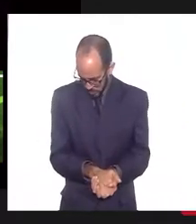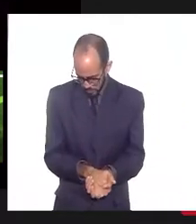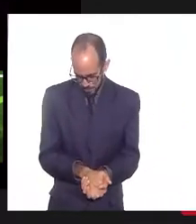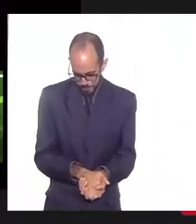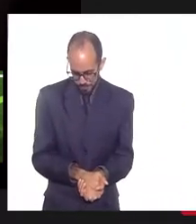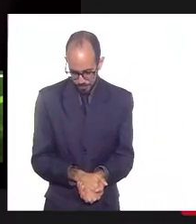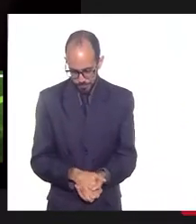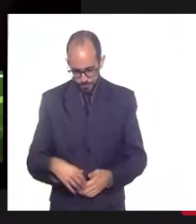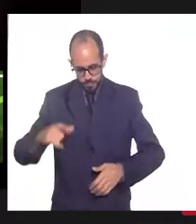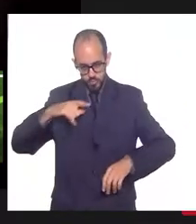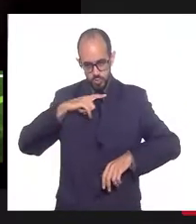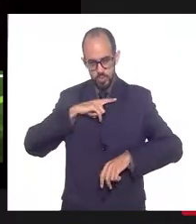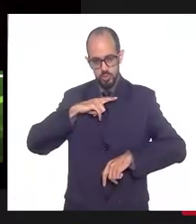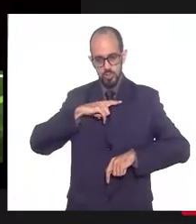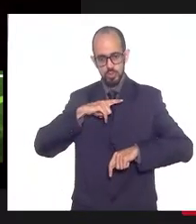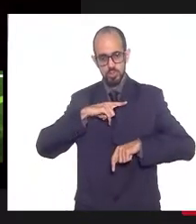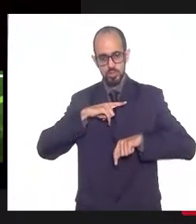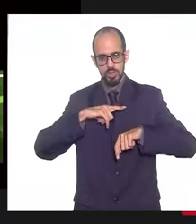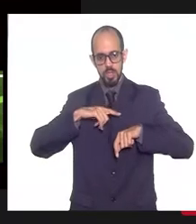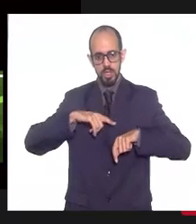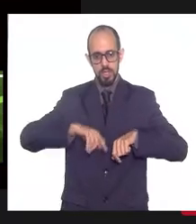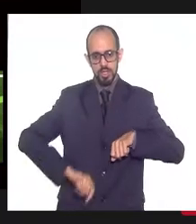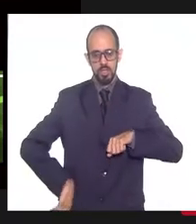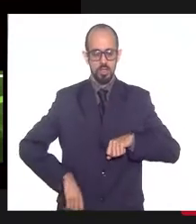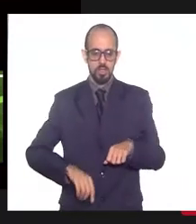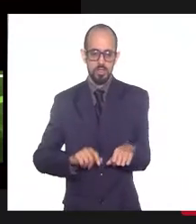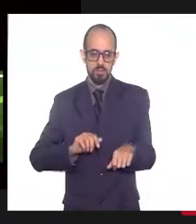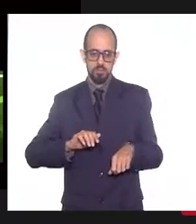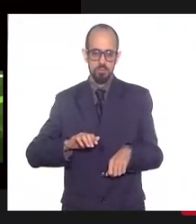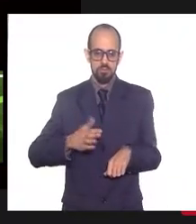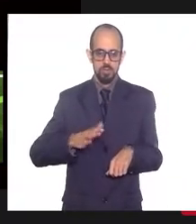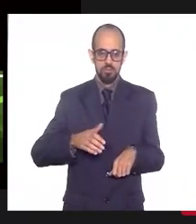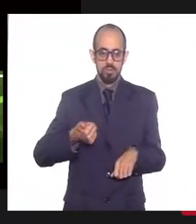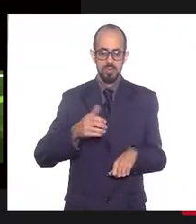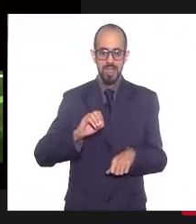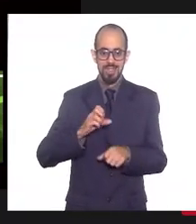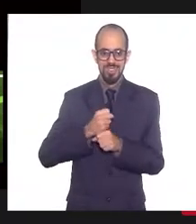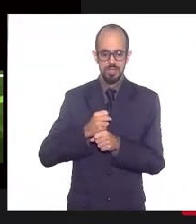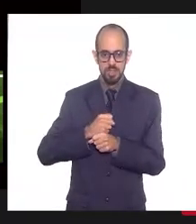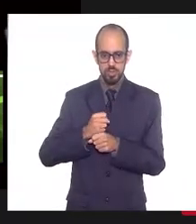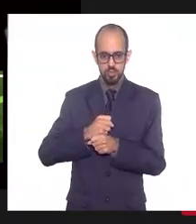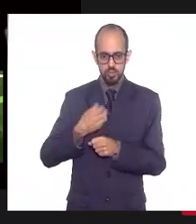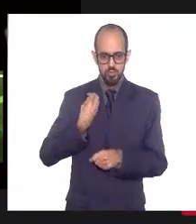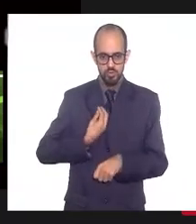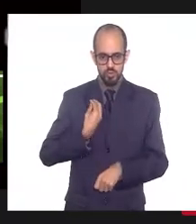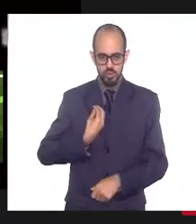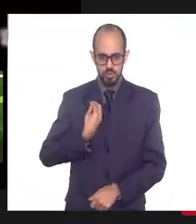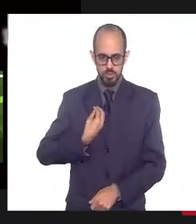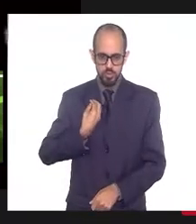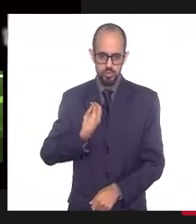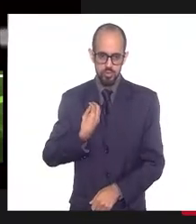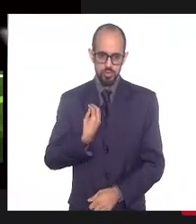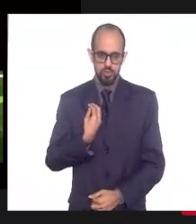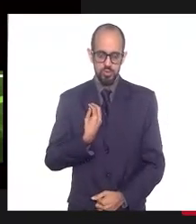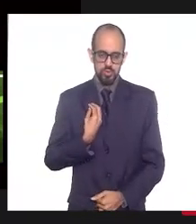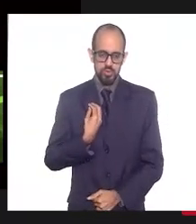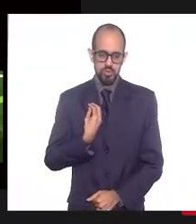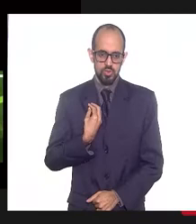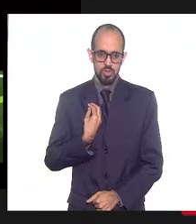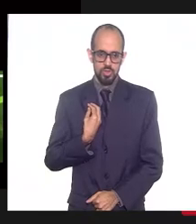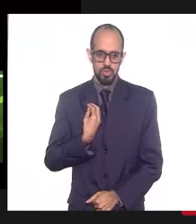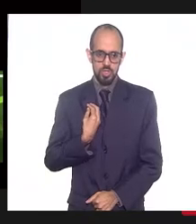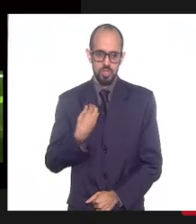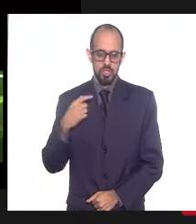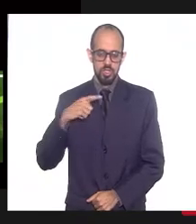tem, durante 10, o grupo de estudos fez agora 10 anos de funcionamento, e a gente tem